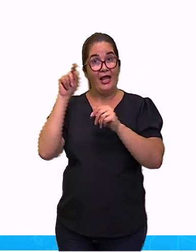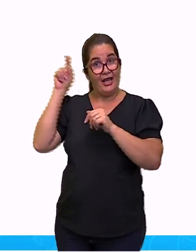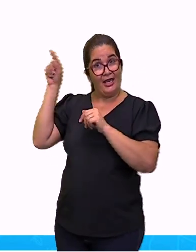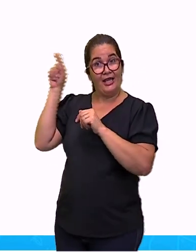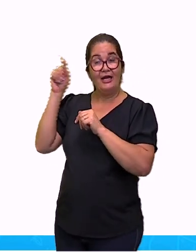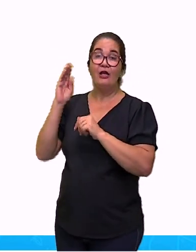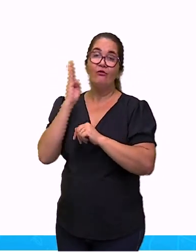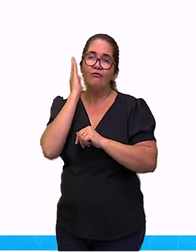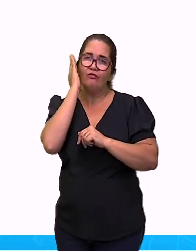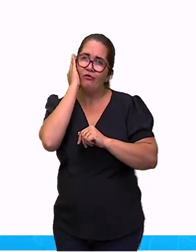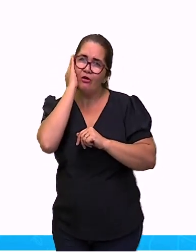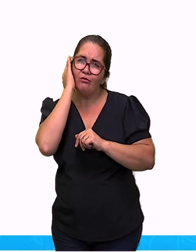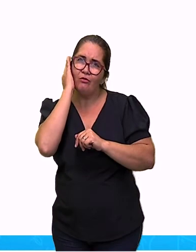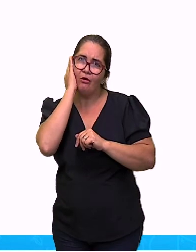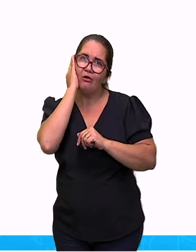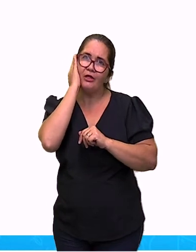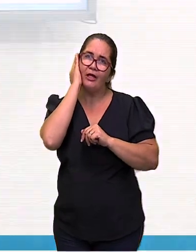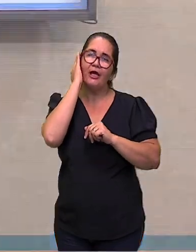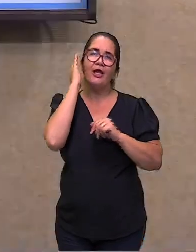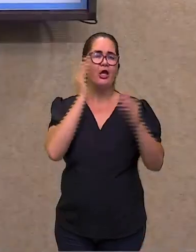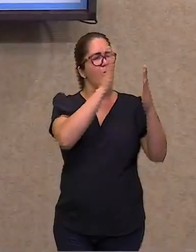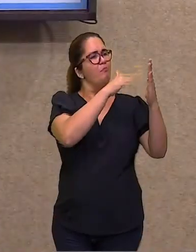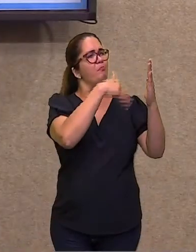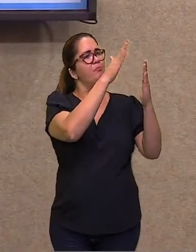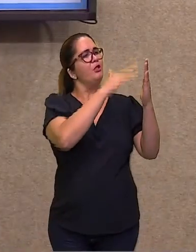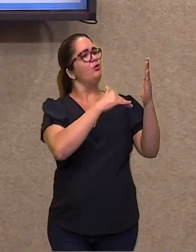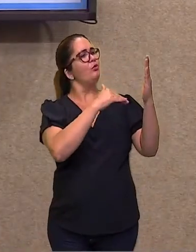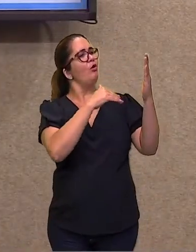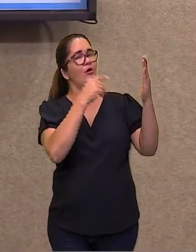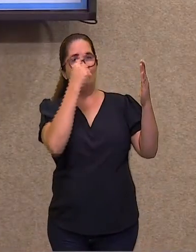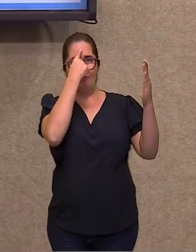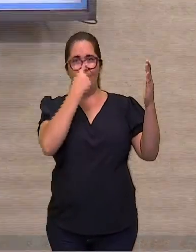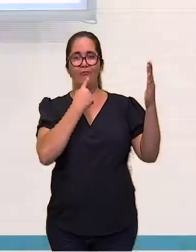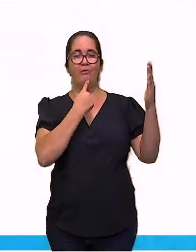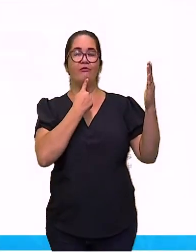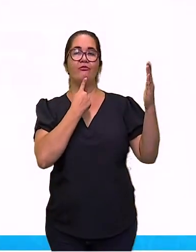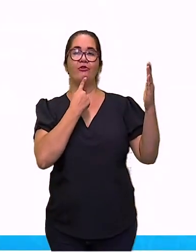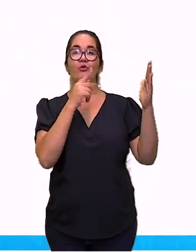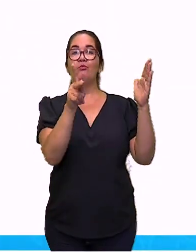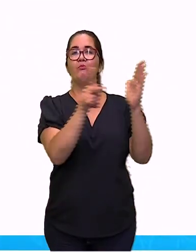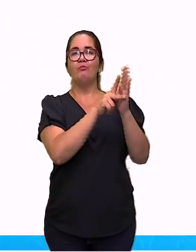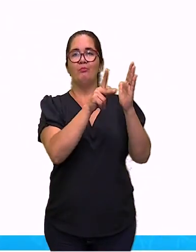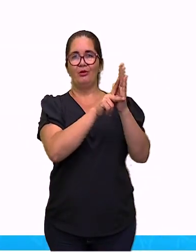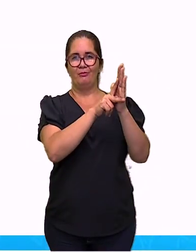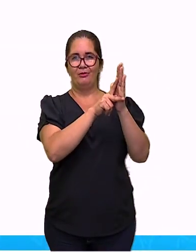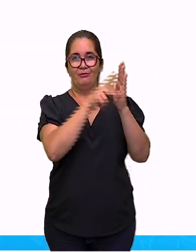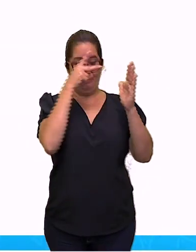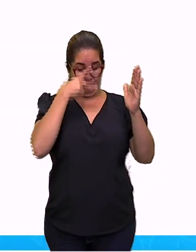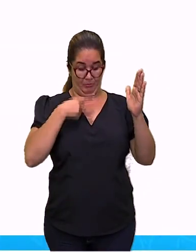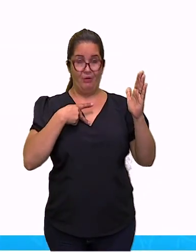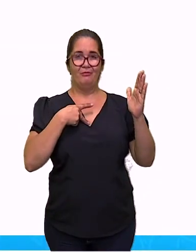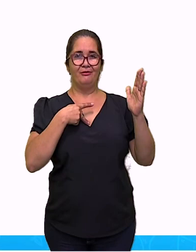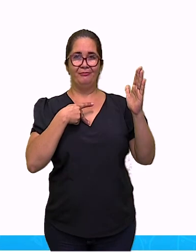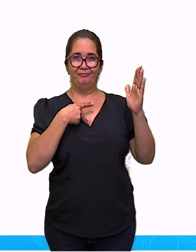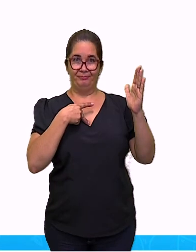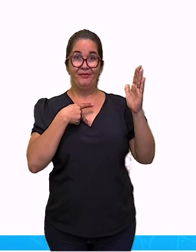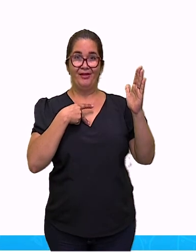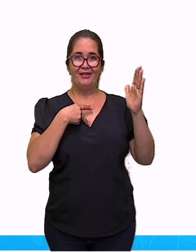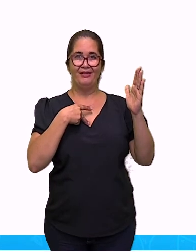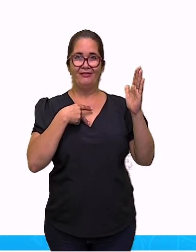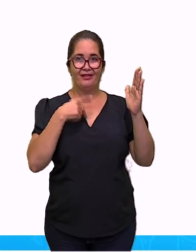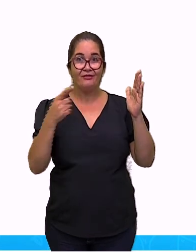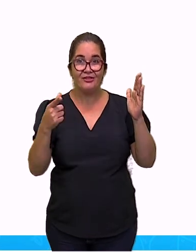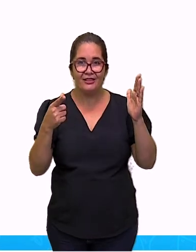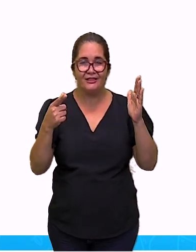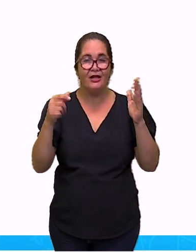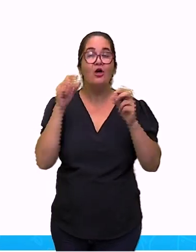no pontilhismo. Observa bem próximo à tela que você vê os pequenos pontos. Quando você distancia,